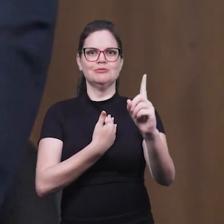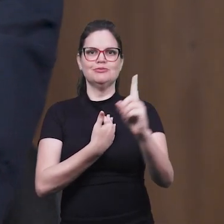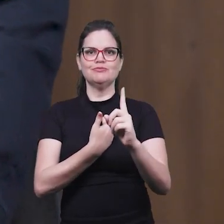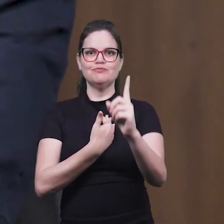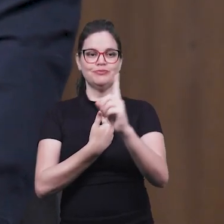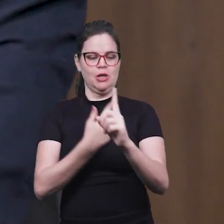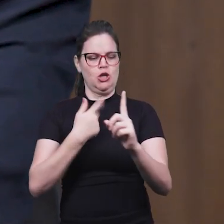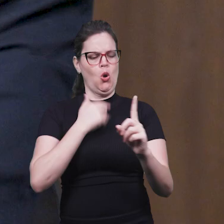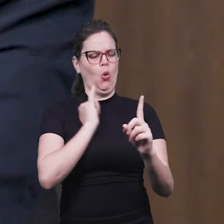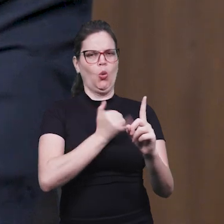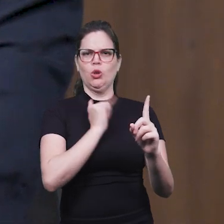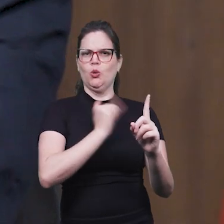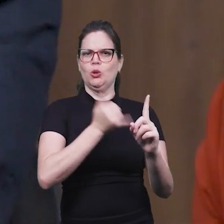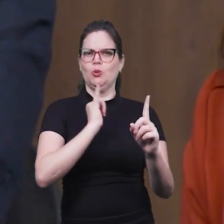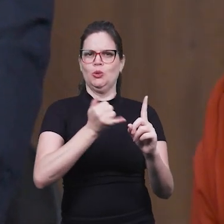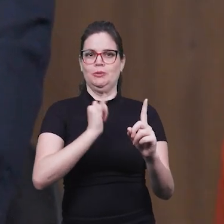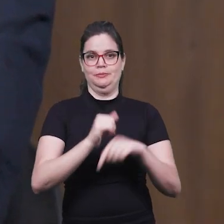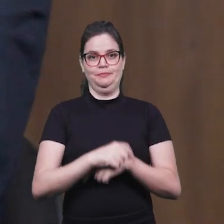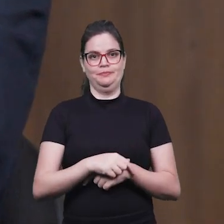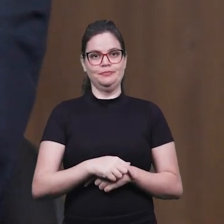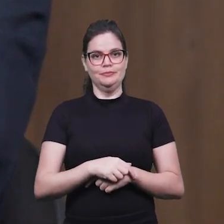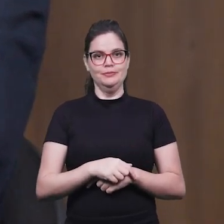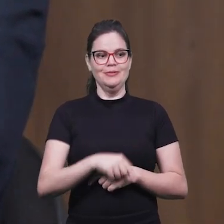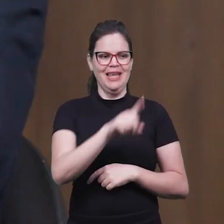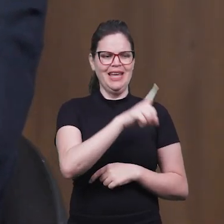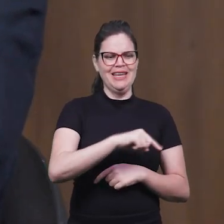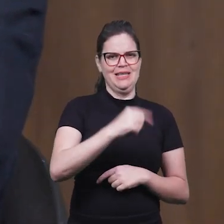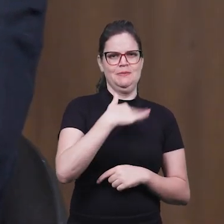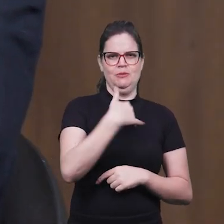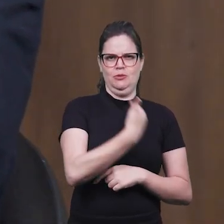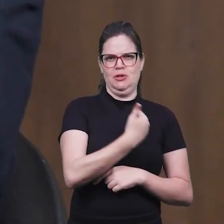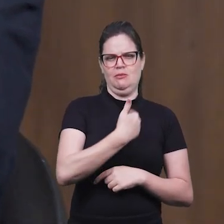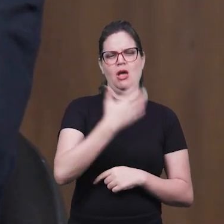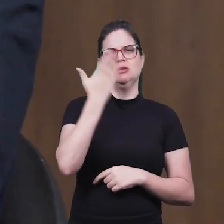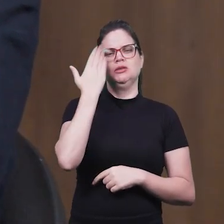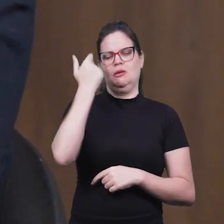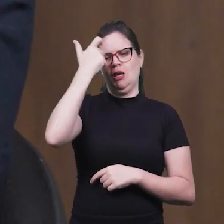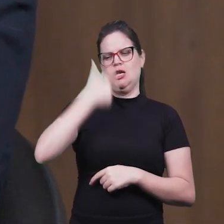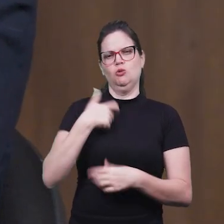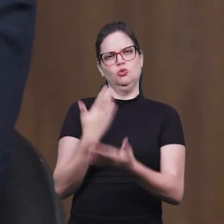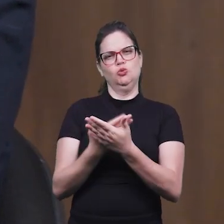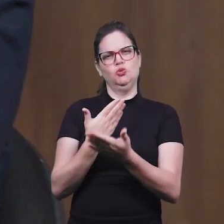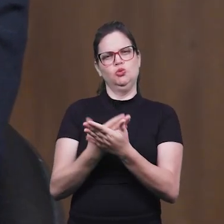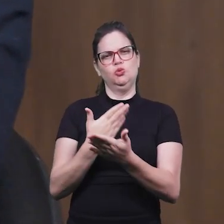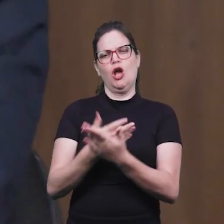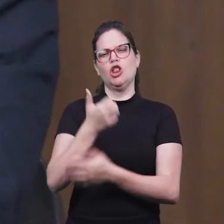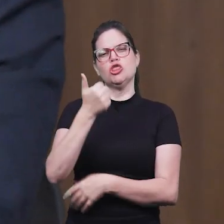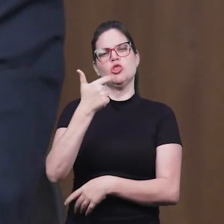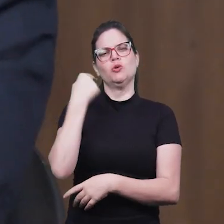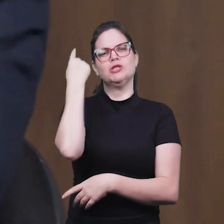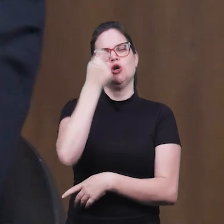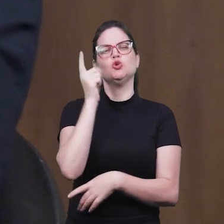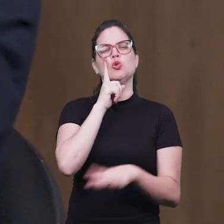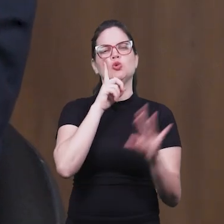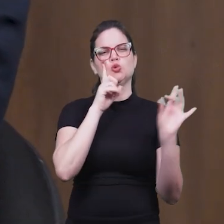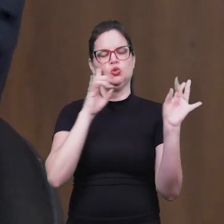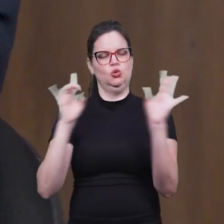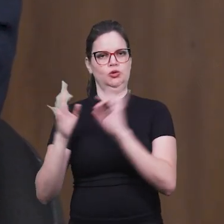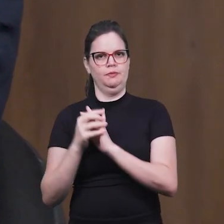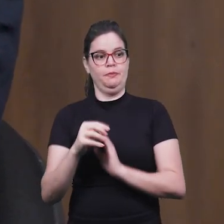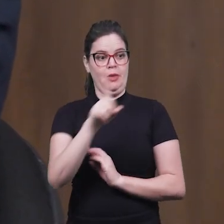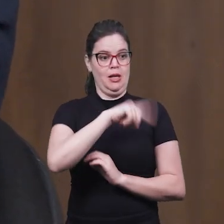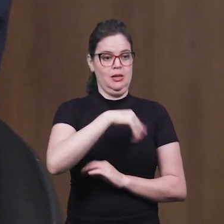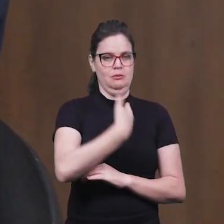Eu era conhecido no cursinho por estudar demais. Eu estudava 12 horas por dia. Era muito estudioso. E os colegas achavam que eu tinha tido um